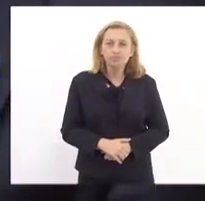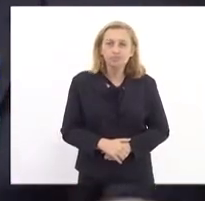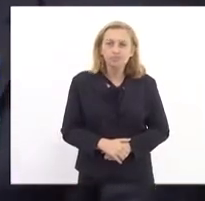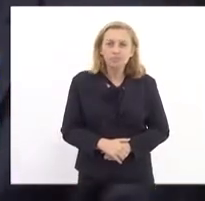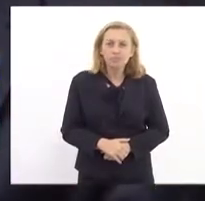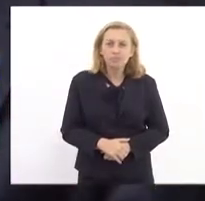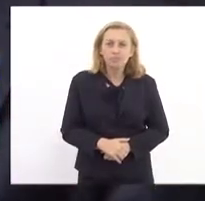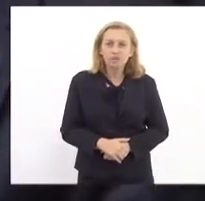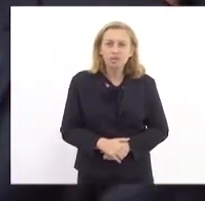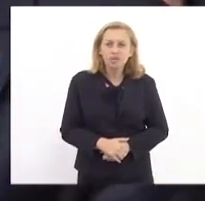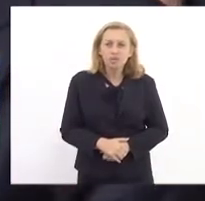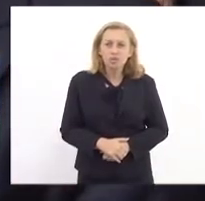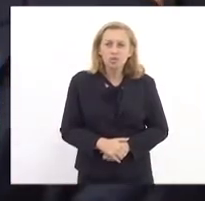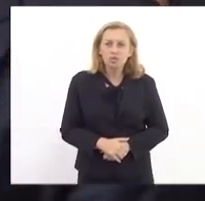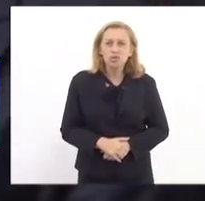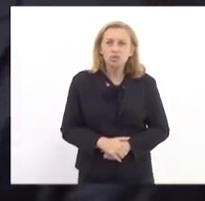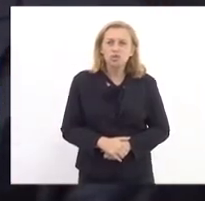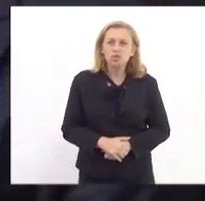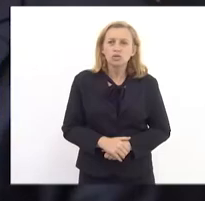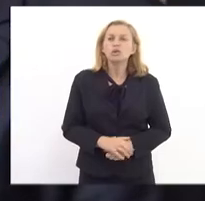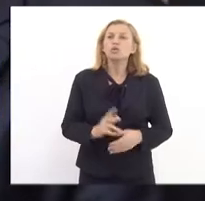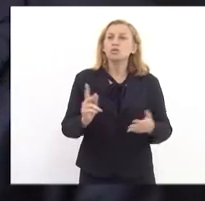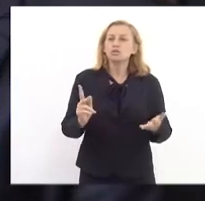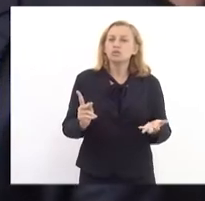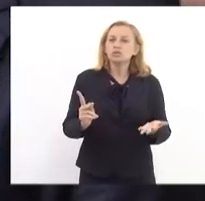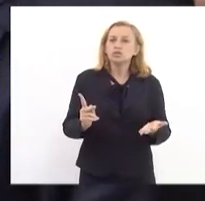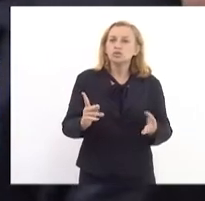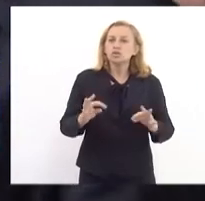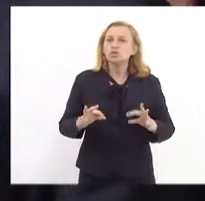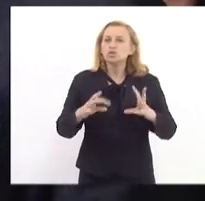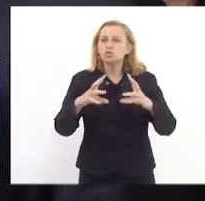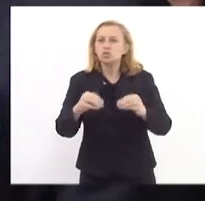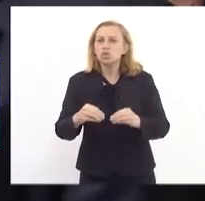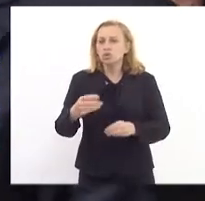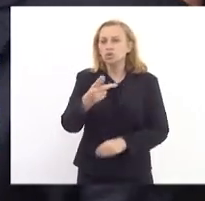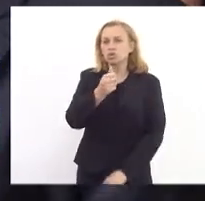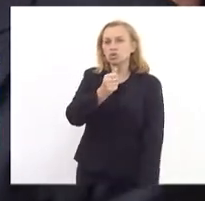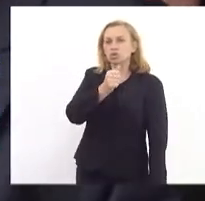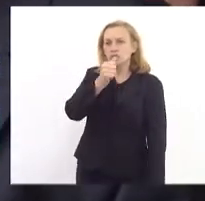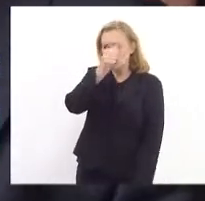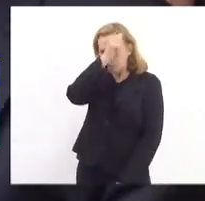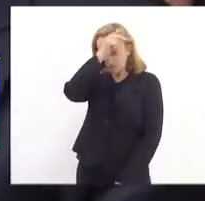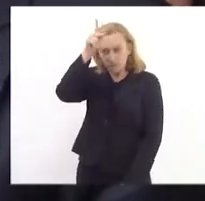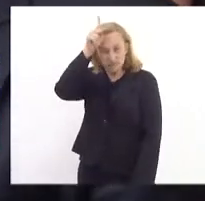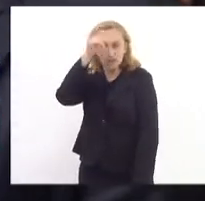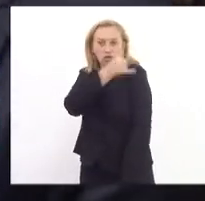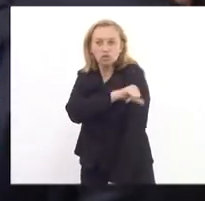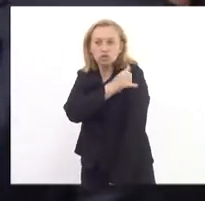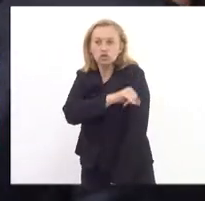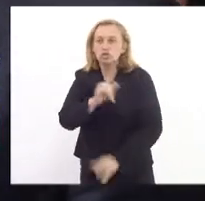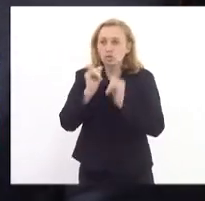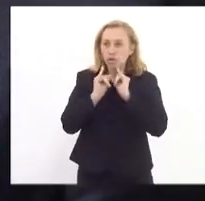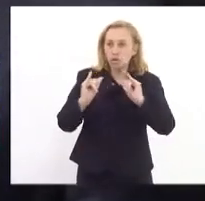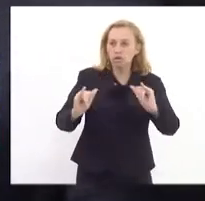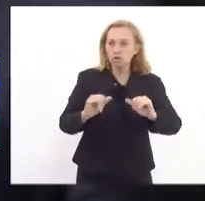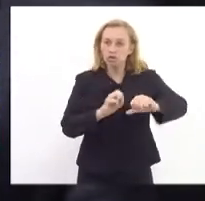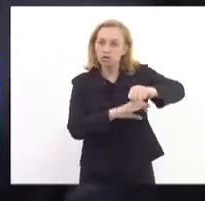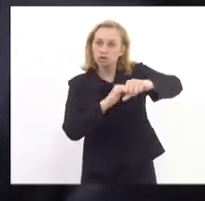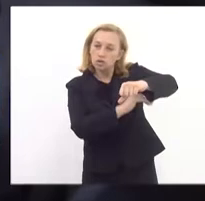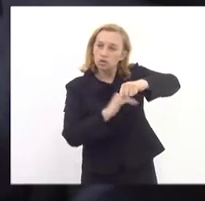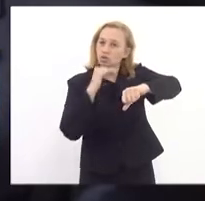Fundamentais importantes que aconteceram aqui hoje, inclusive uma reunião com todos os prefeitos do Rio de Janeiro e o anúncio do Fundo